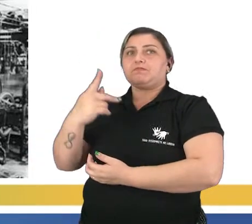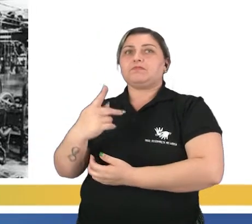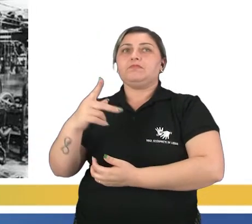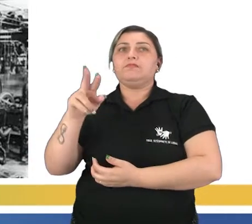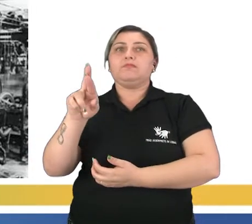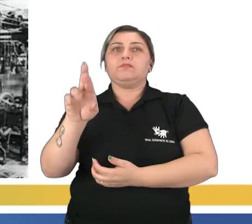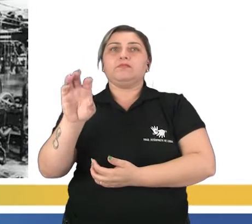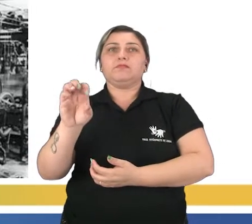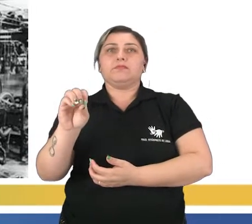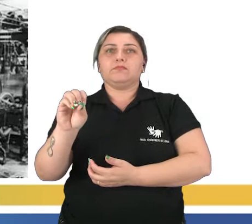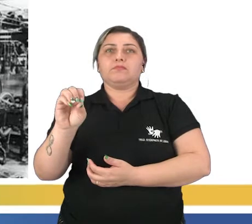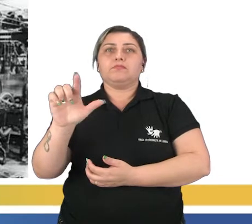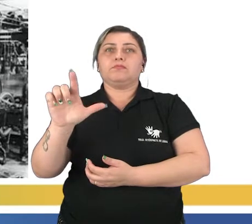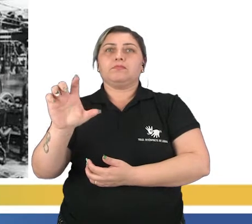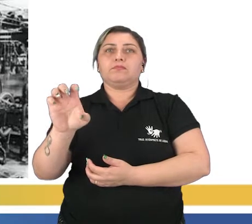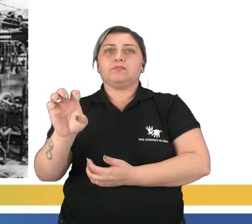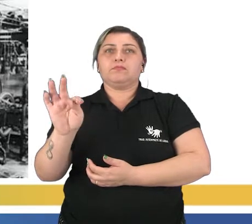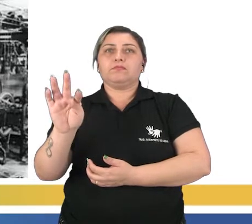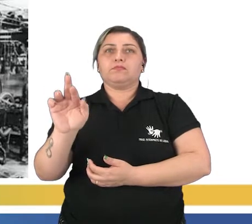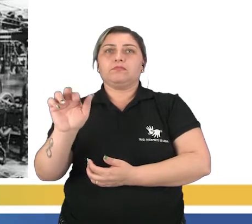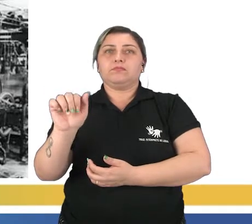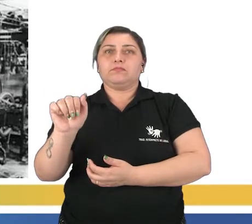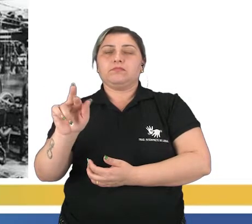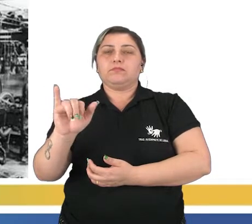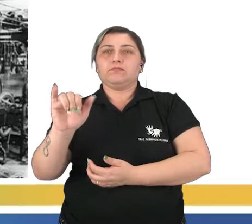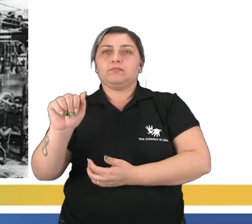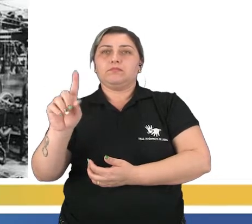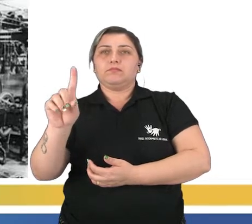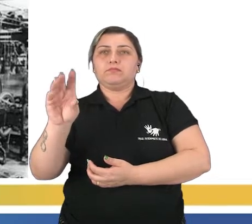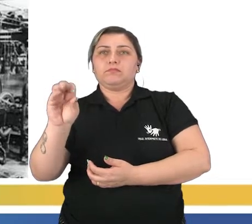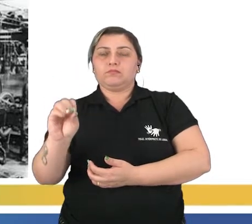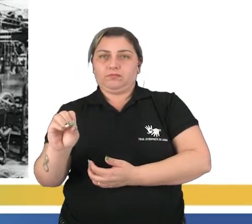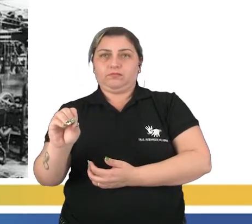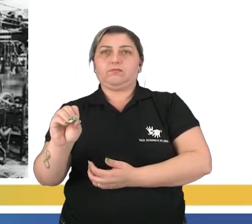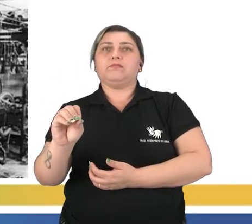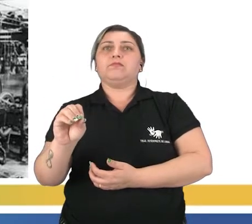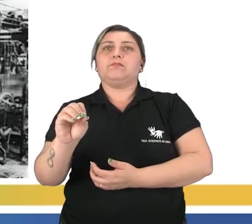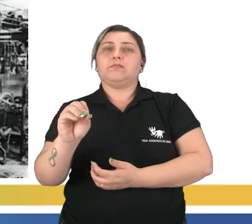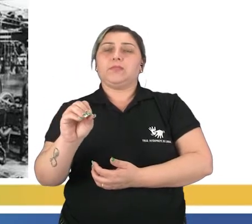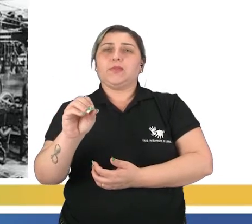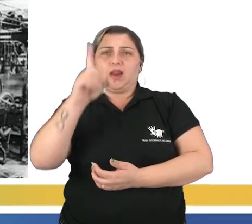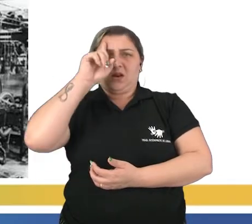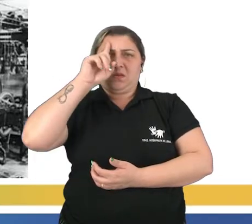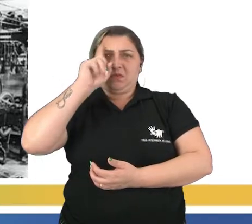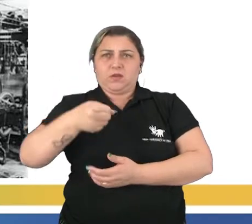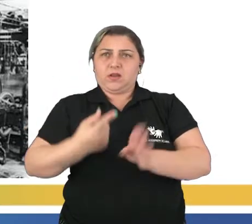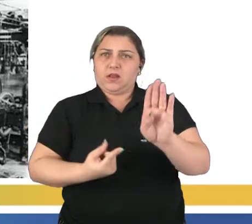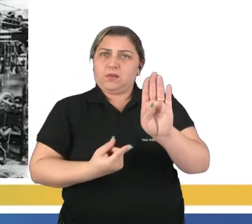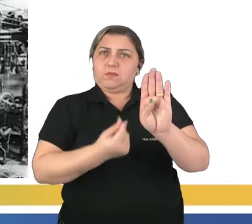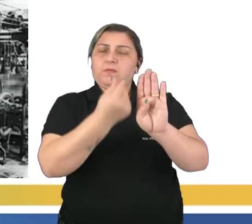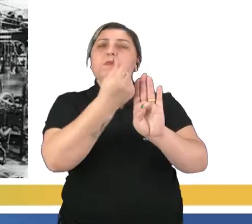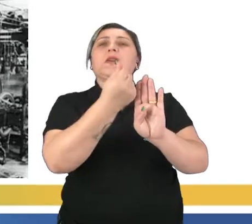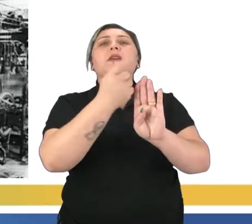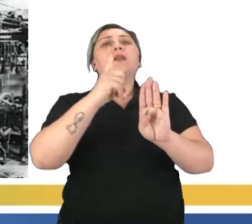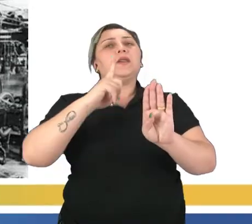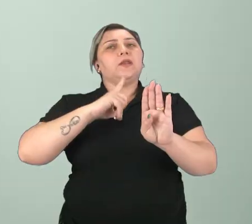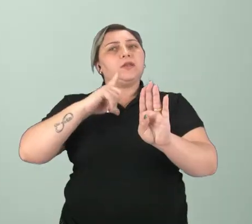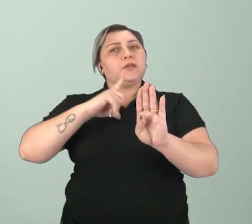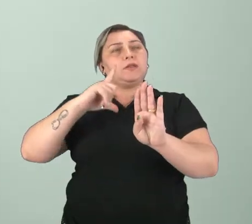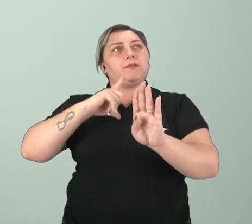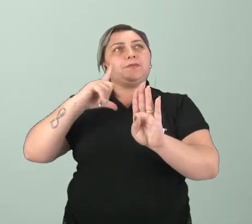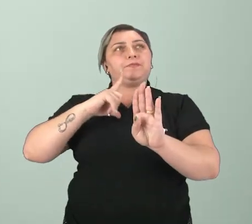o proletariado, em discordância à classe da burguesia, que era quem detinha todos os mecanismos,